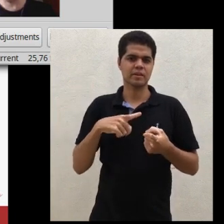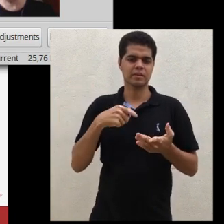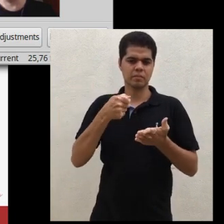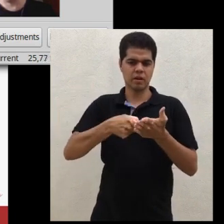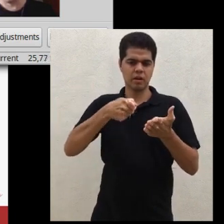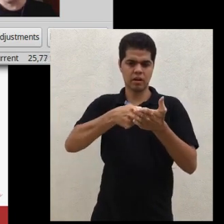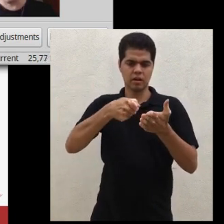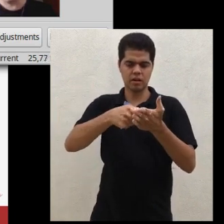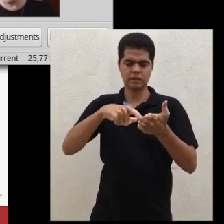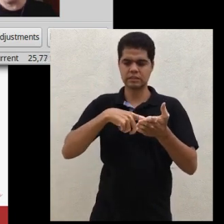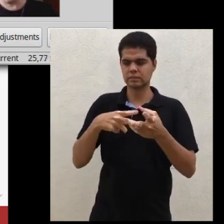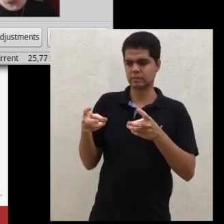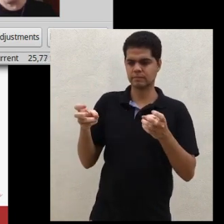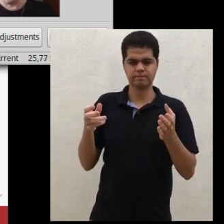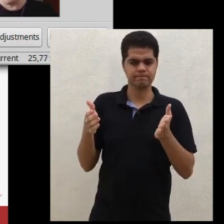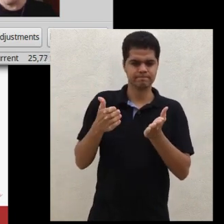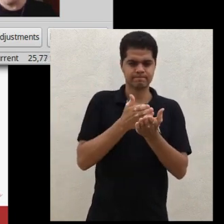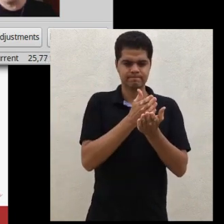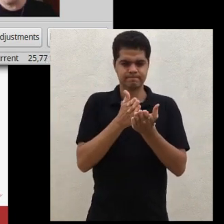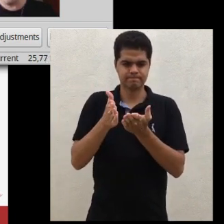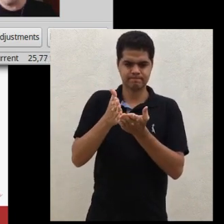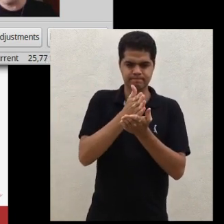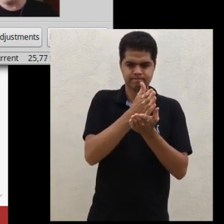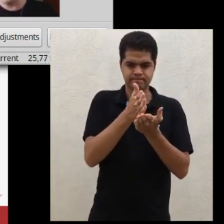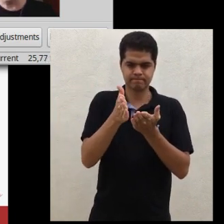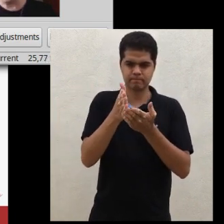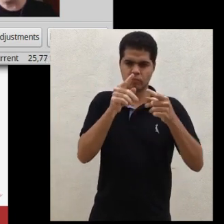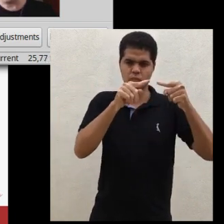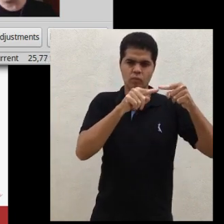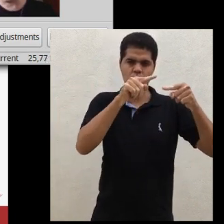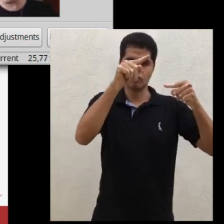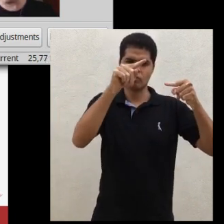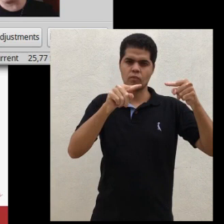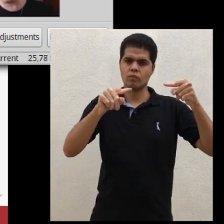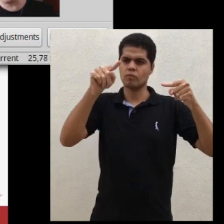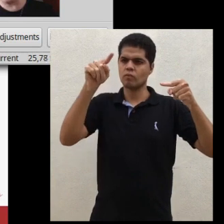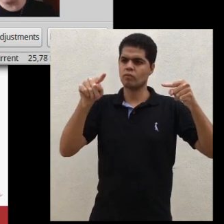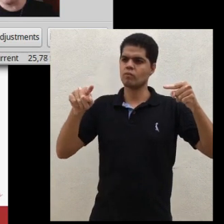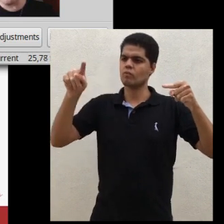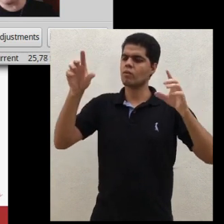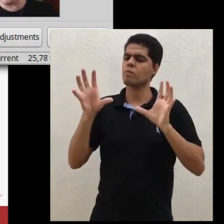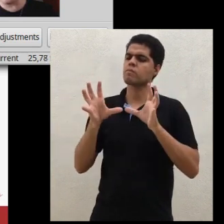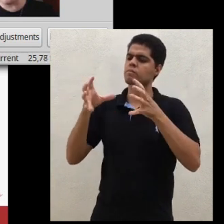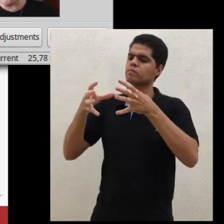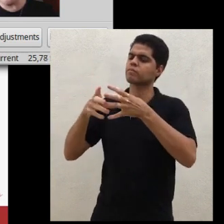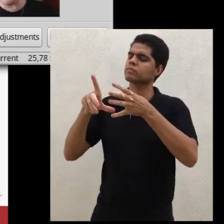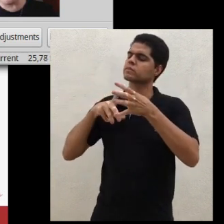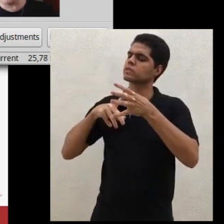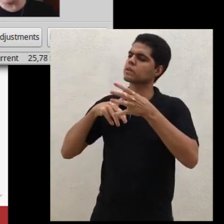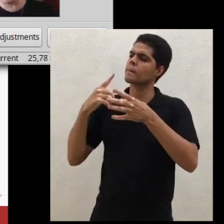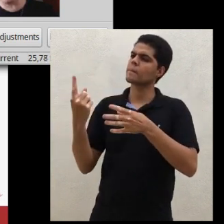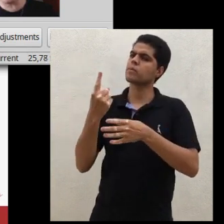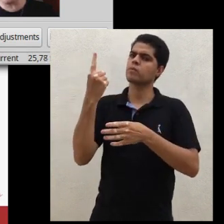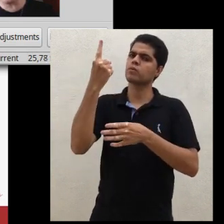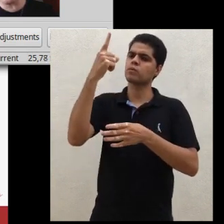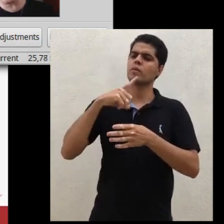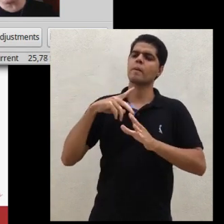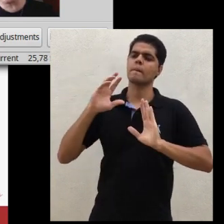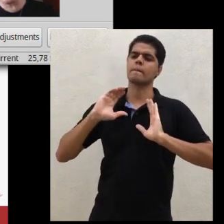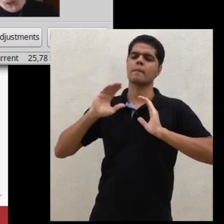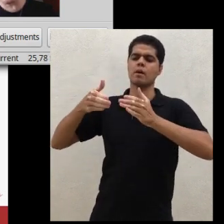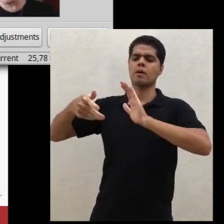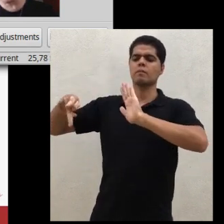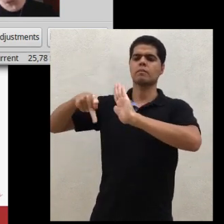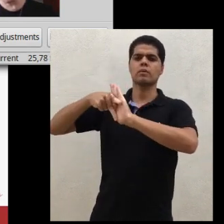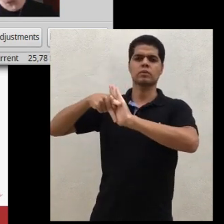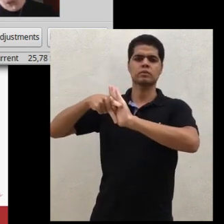pertinência. Então, eu tenho uma curva que descreve o tanto que eu pertenço ao conjunto das pessoas